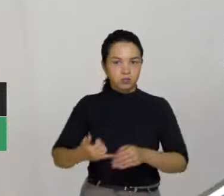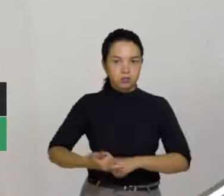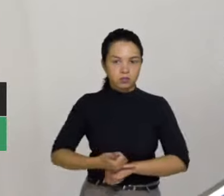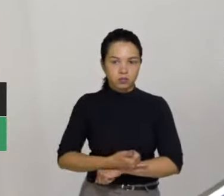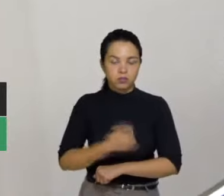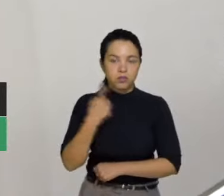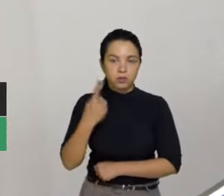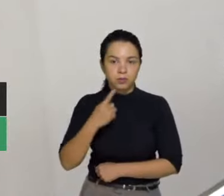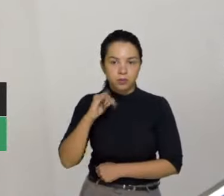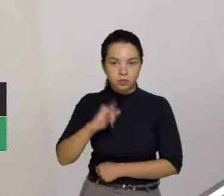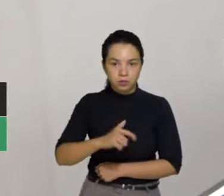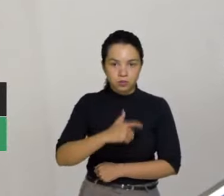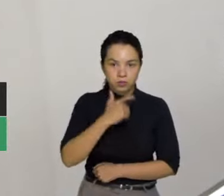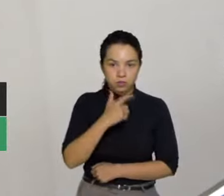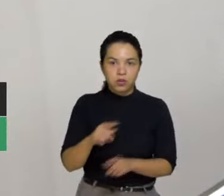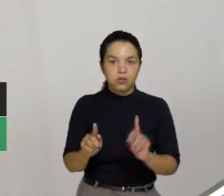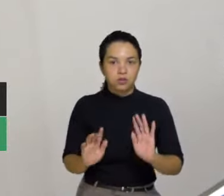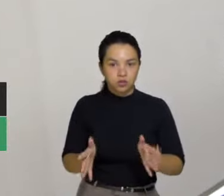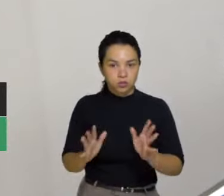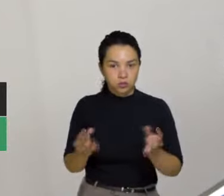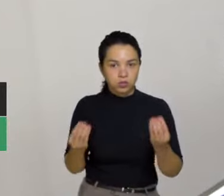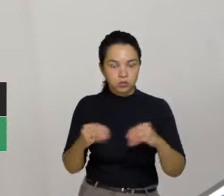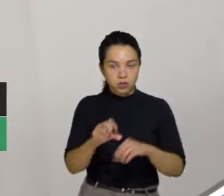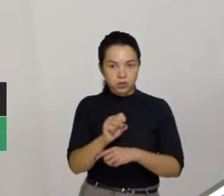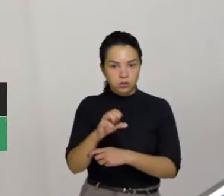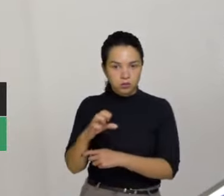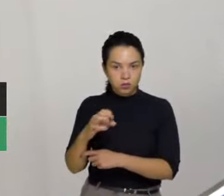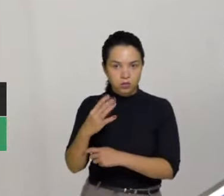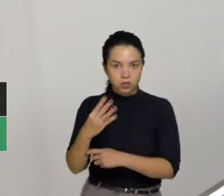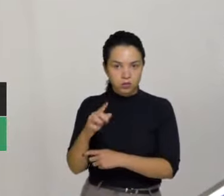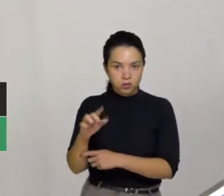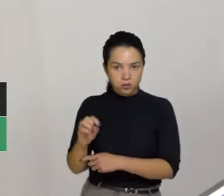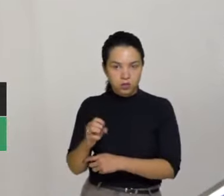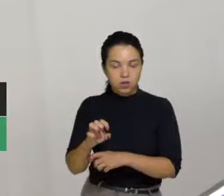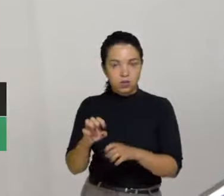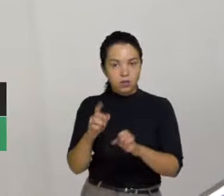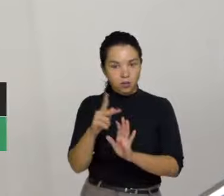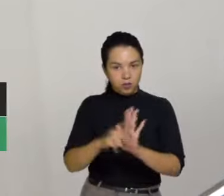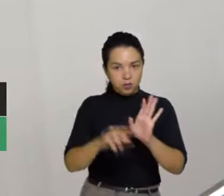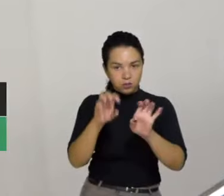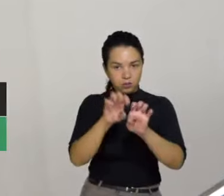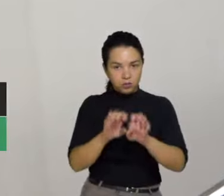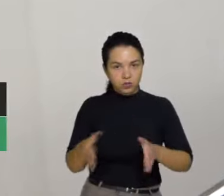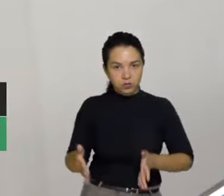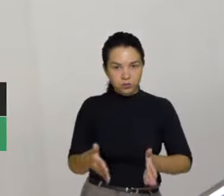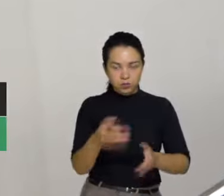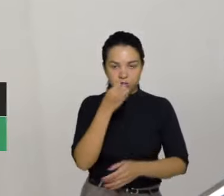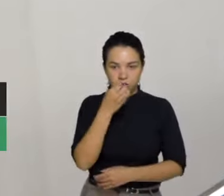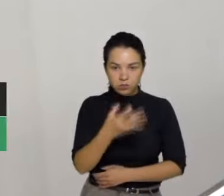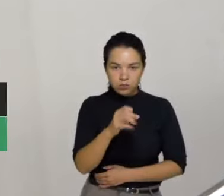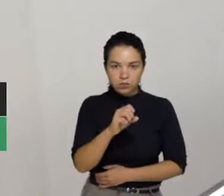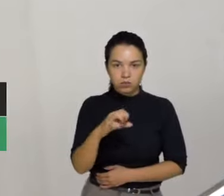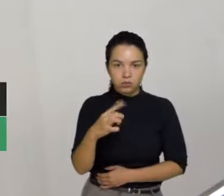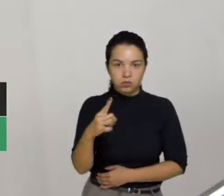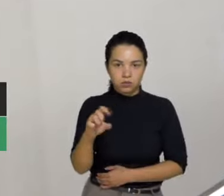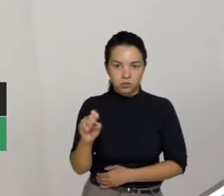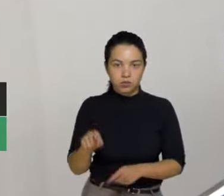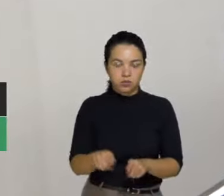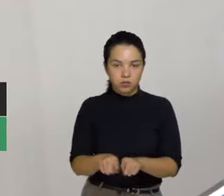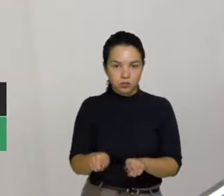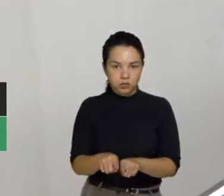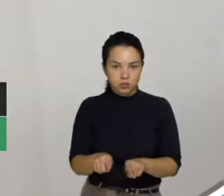Jerry, que já incluiu a SC-410 do Estrada Boa, do projeto Estrada Boa, a SC-78 também, que foi falado aqui pelo deputado